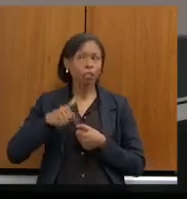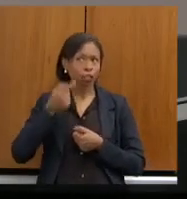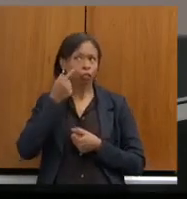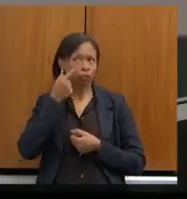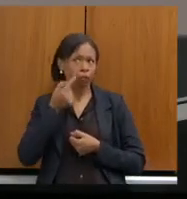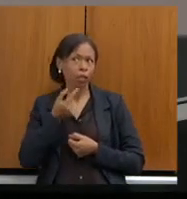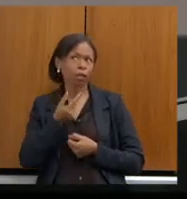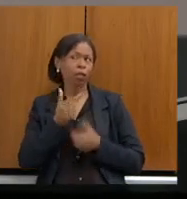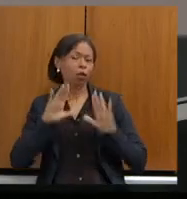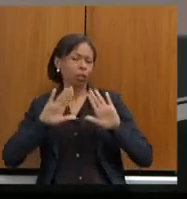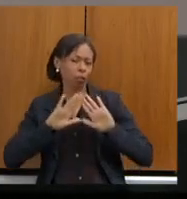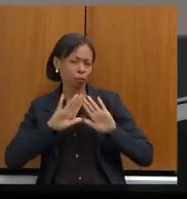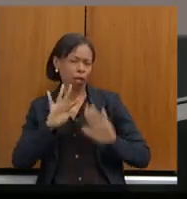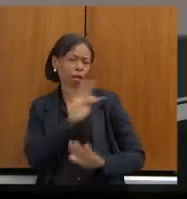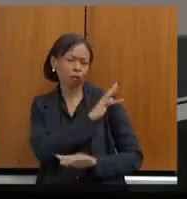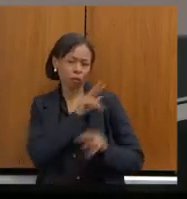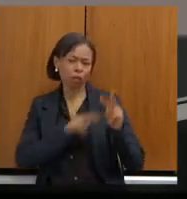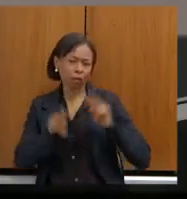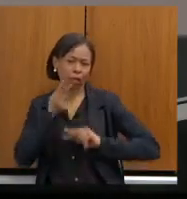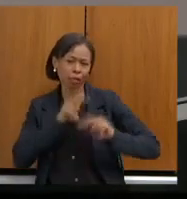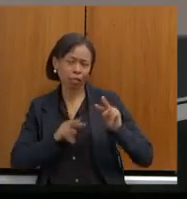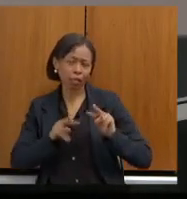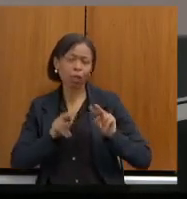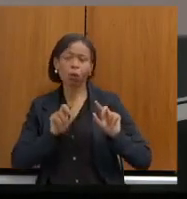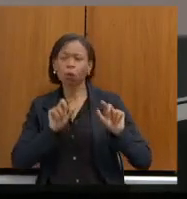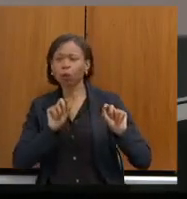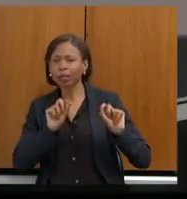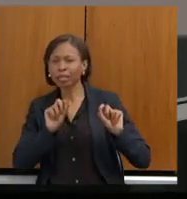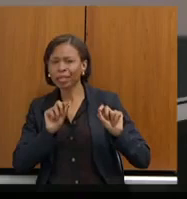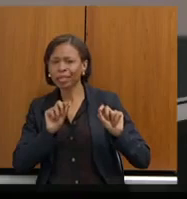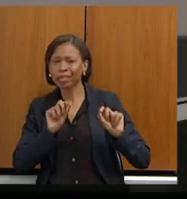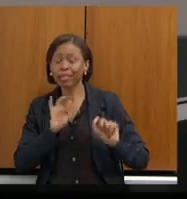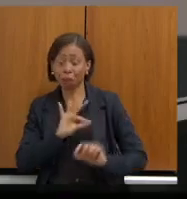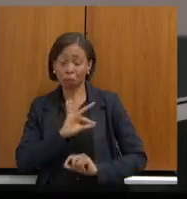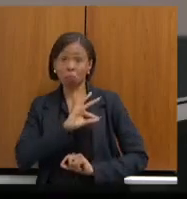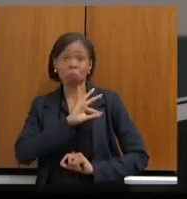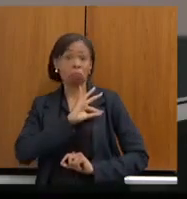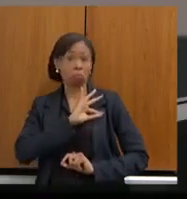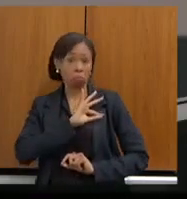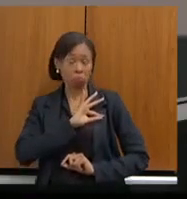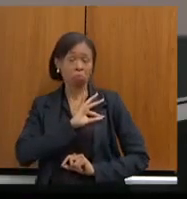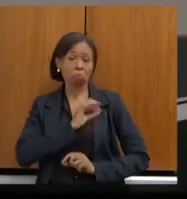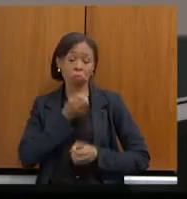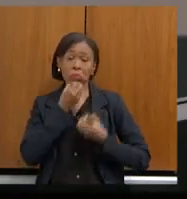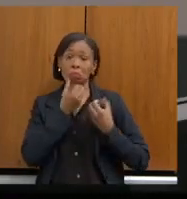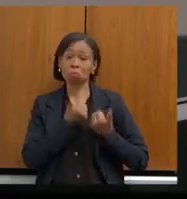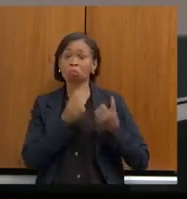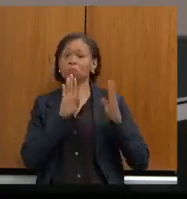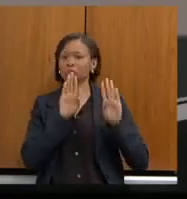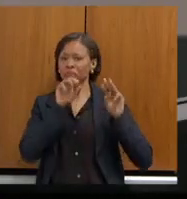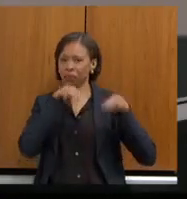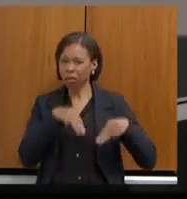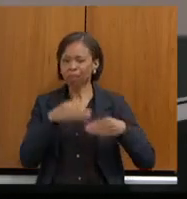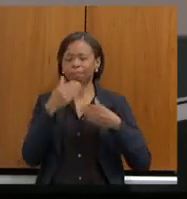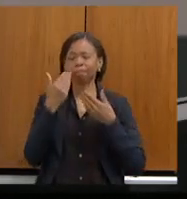que a Polícia Militar de Minas Gerais nesse momento vai muito bem obrigado fico muito satisfeito porque